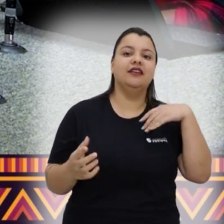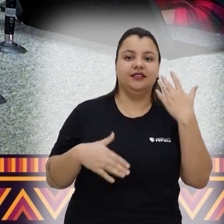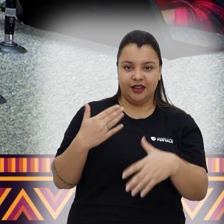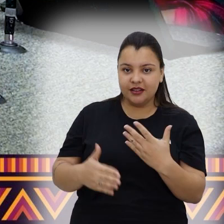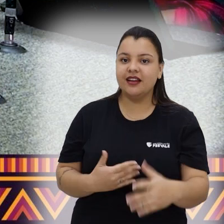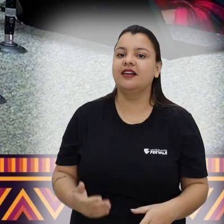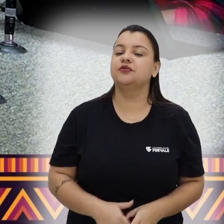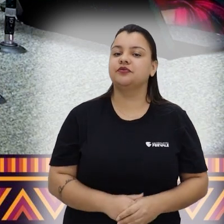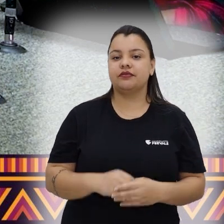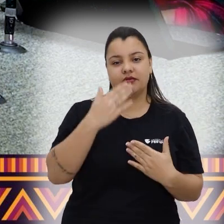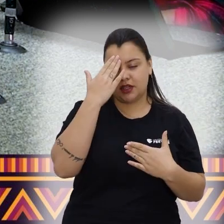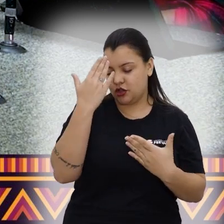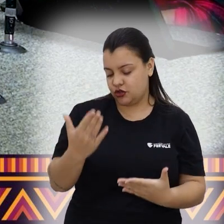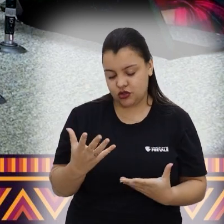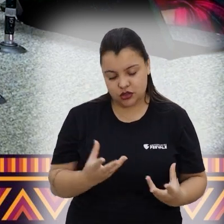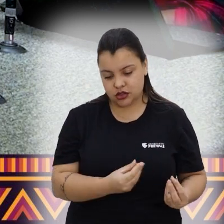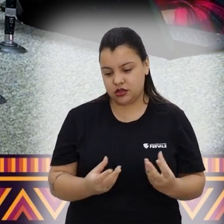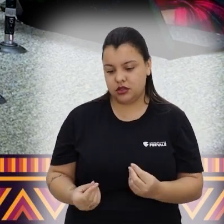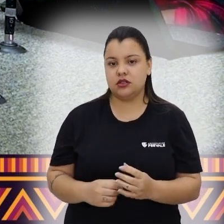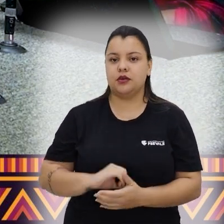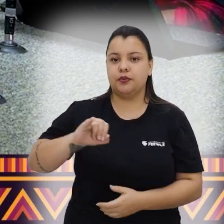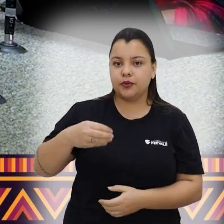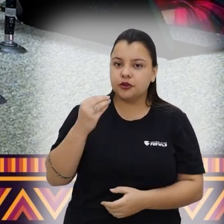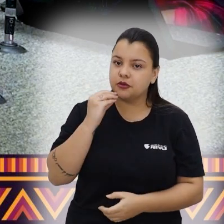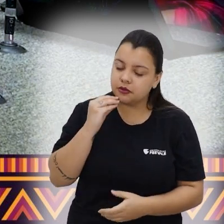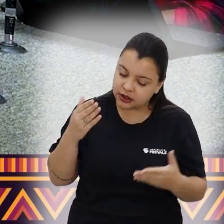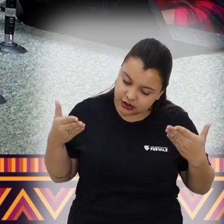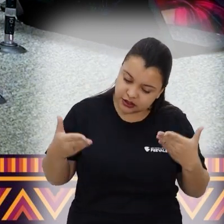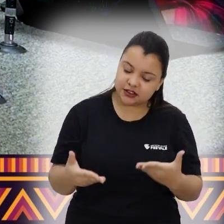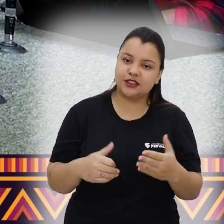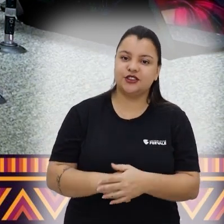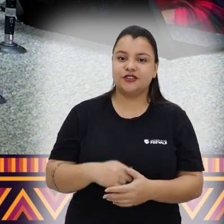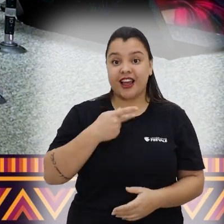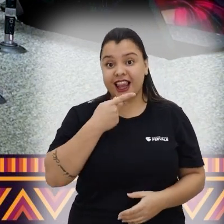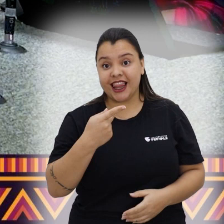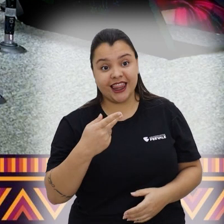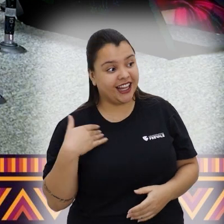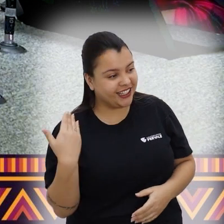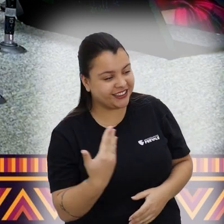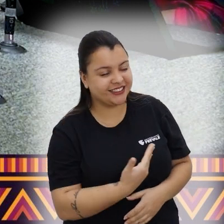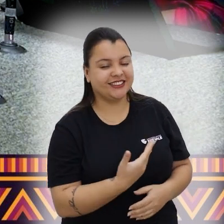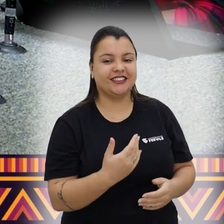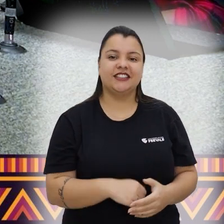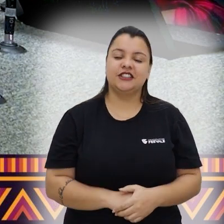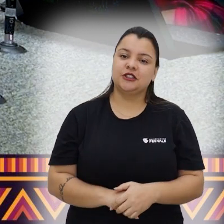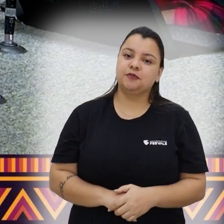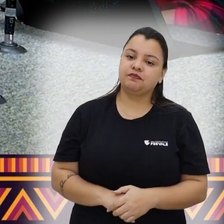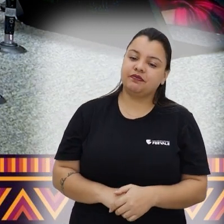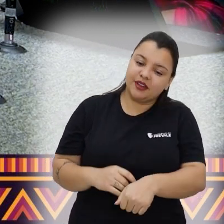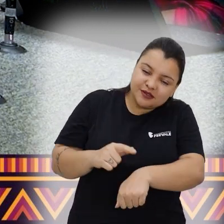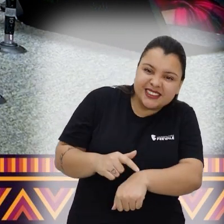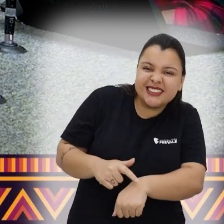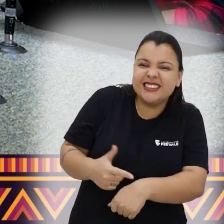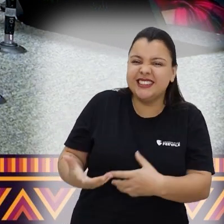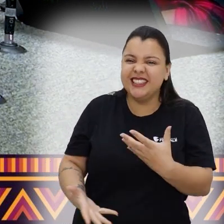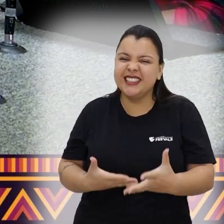te agradecer muito pela oportunidade de tu estar aqui conosco, de falar conosco, né, de ter, enfim, um tempo ali